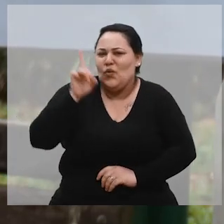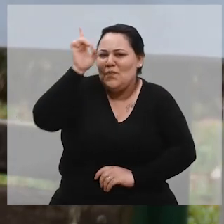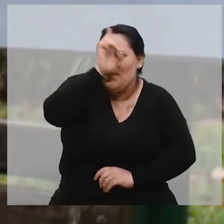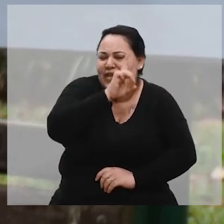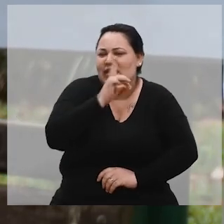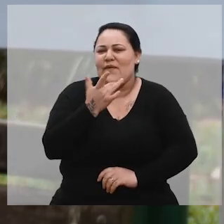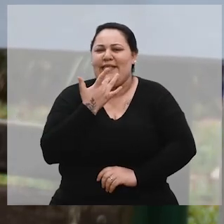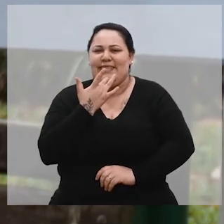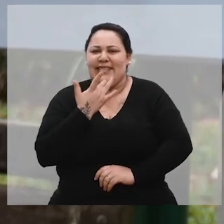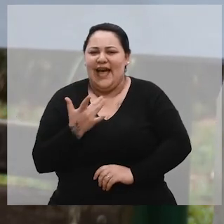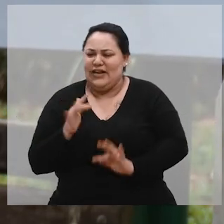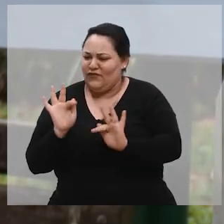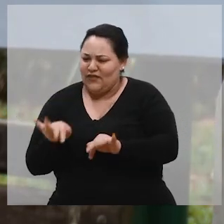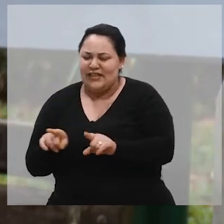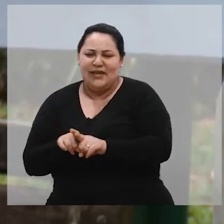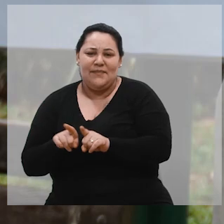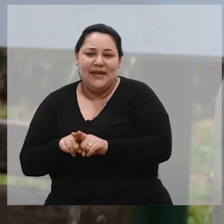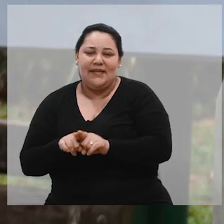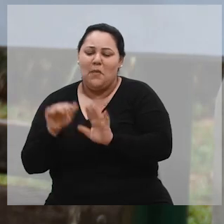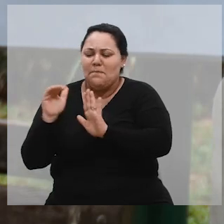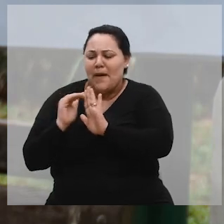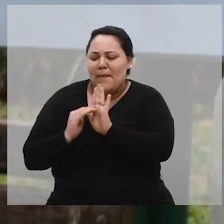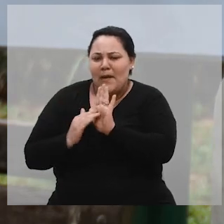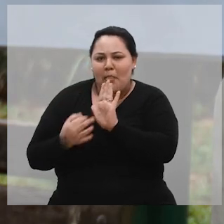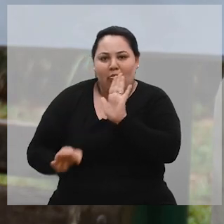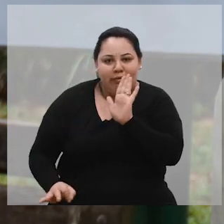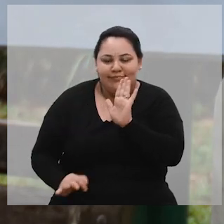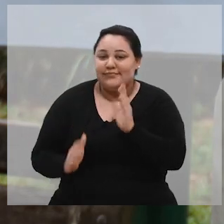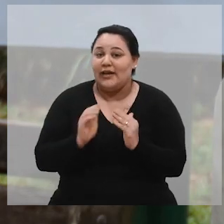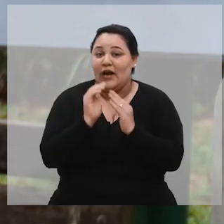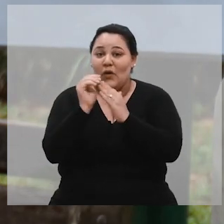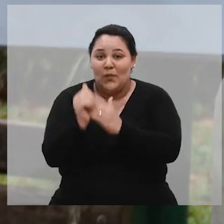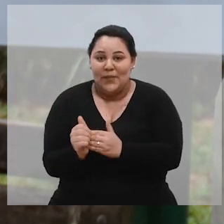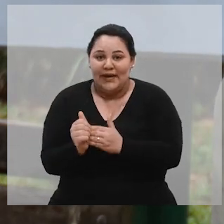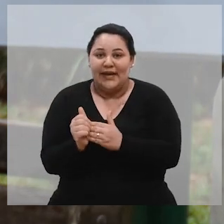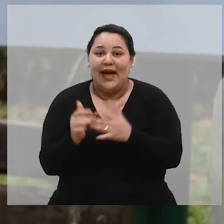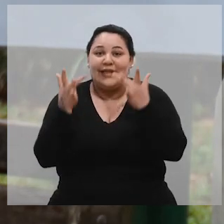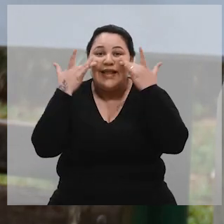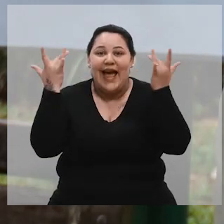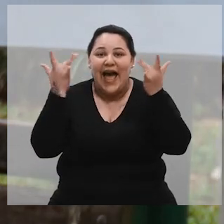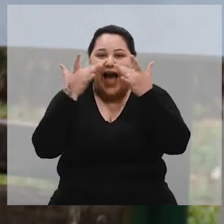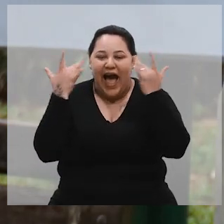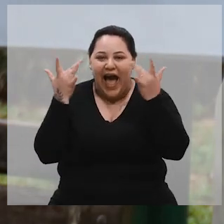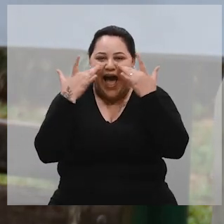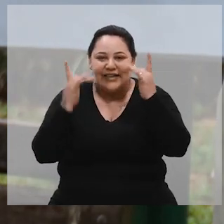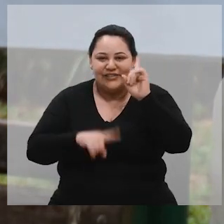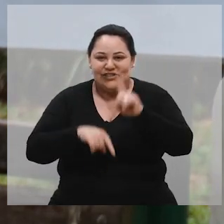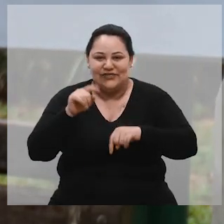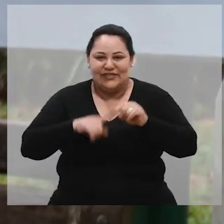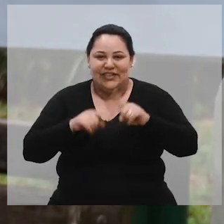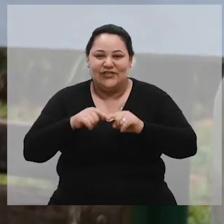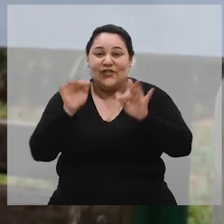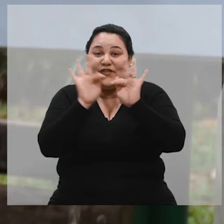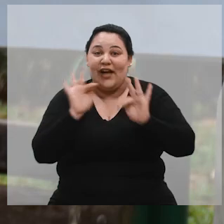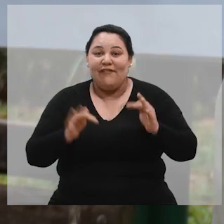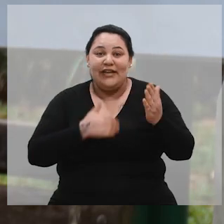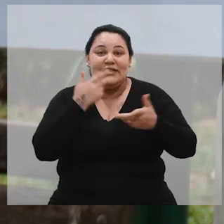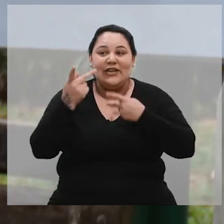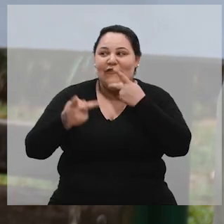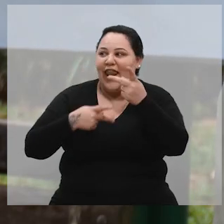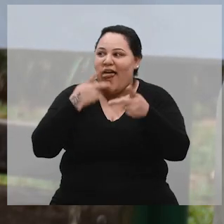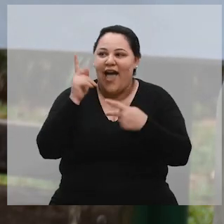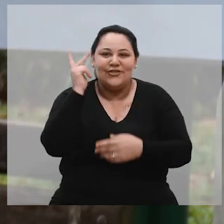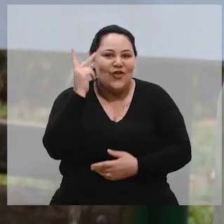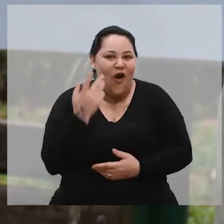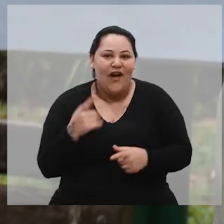na tarde avança com a programação para acompanharem as atividades de palco. Então vou ficar feliz em contar histórias, em interagir com